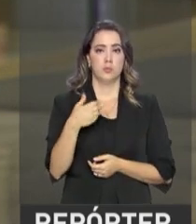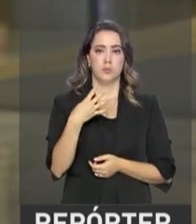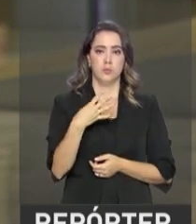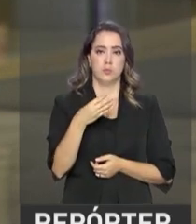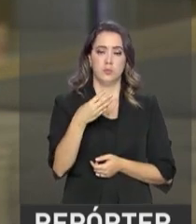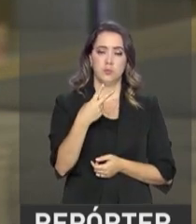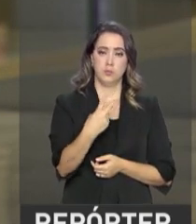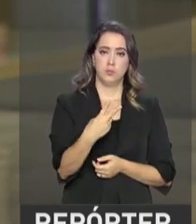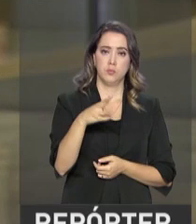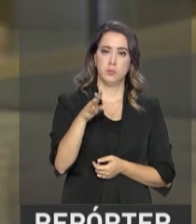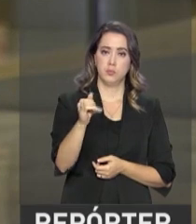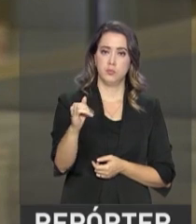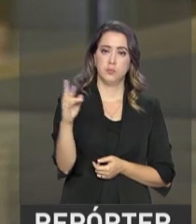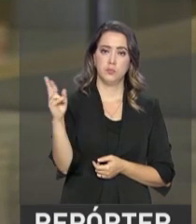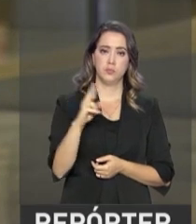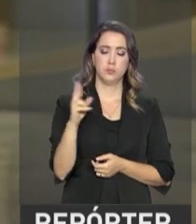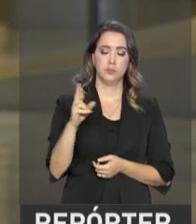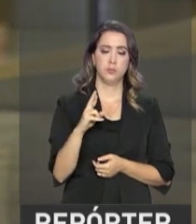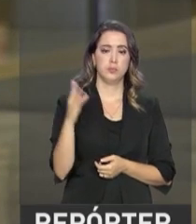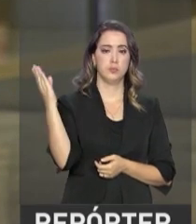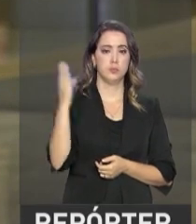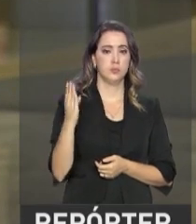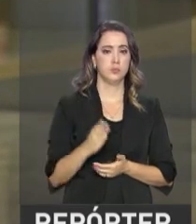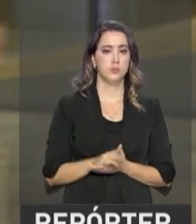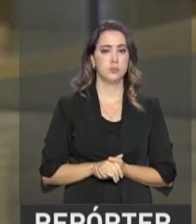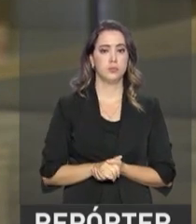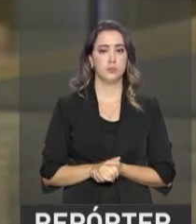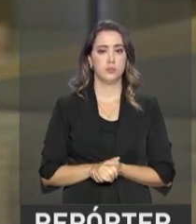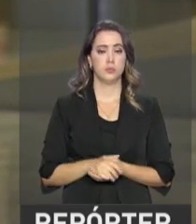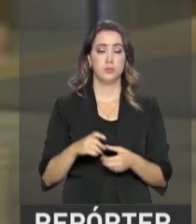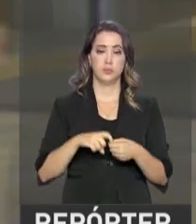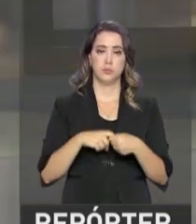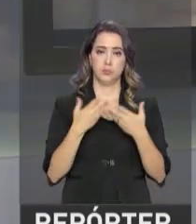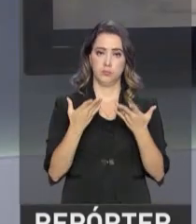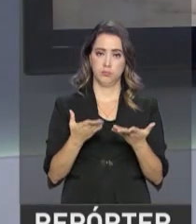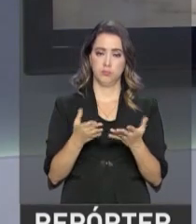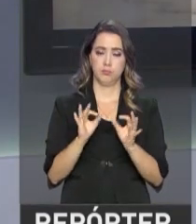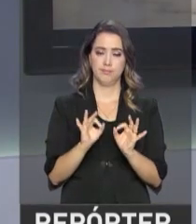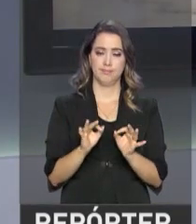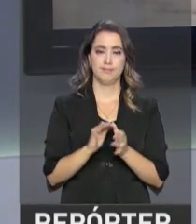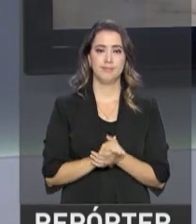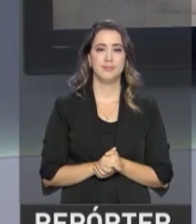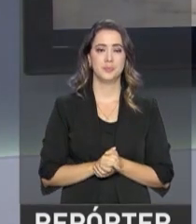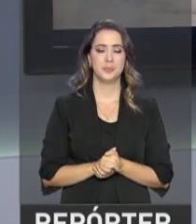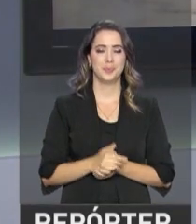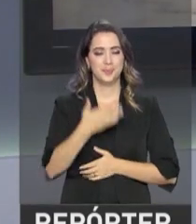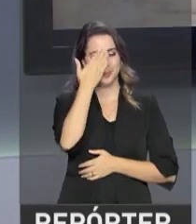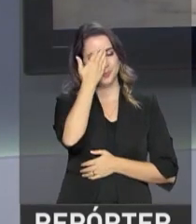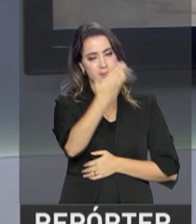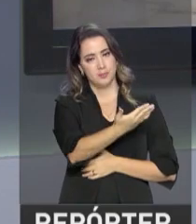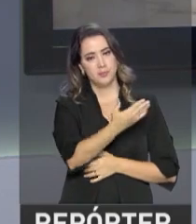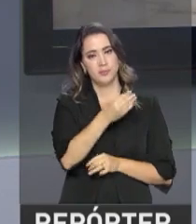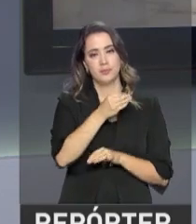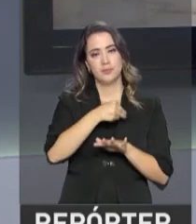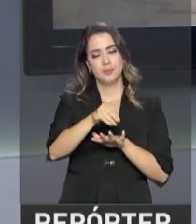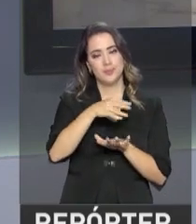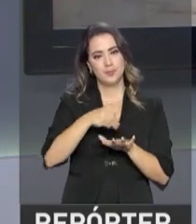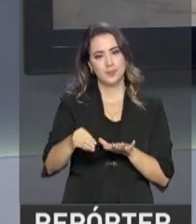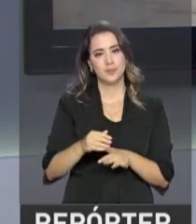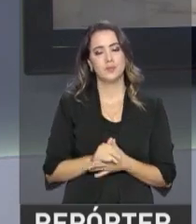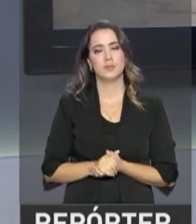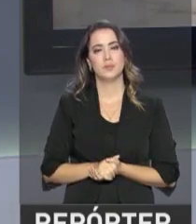142 bilhões de reais no país eu volto com você no estúdio a isso muito obrigada paulo pelas suas